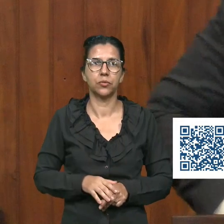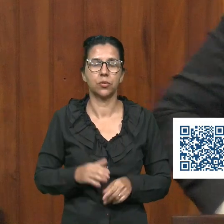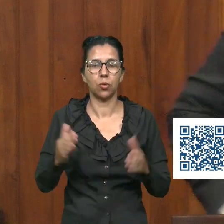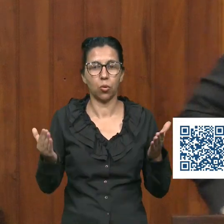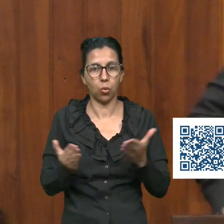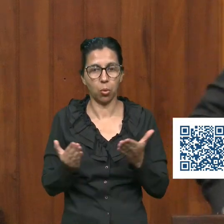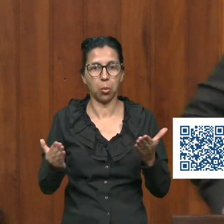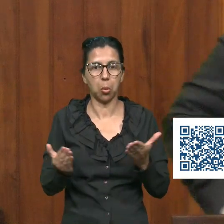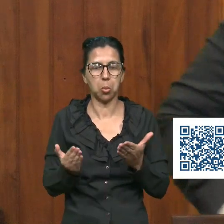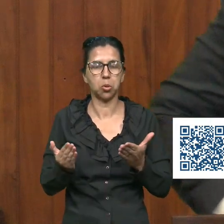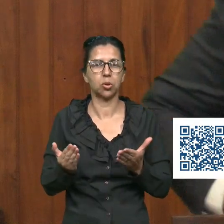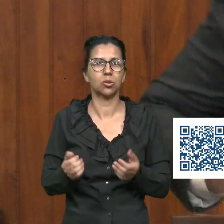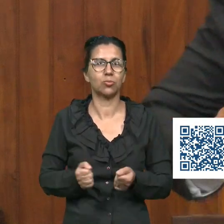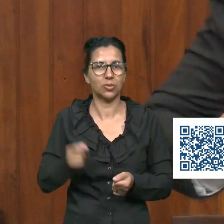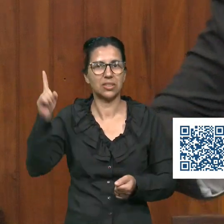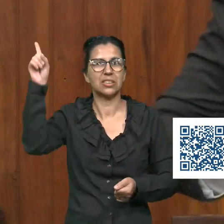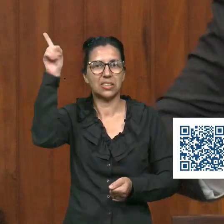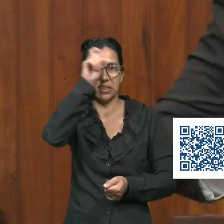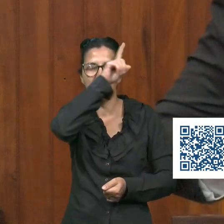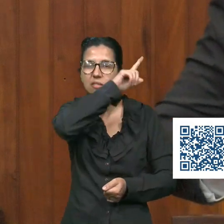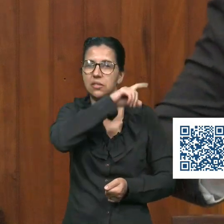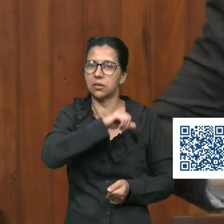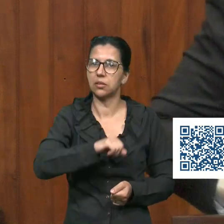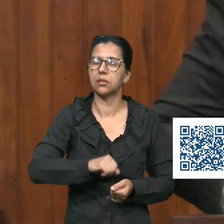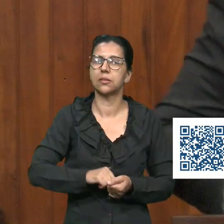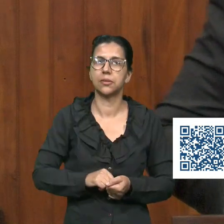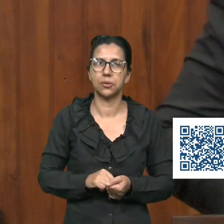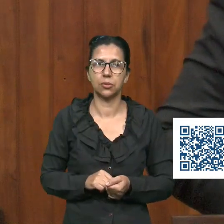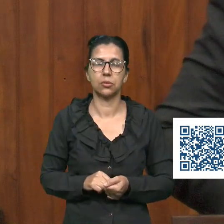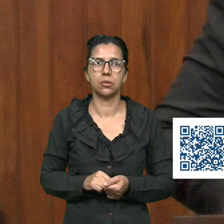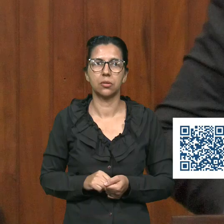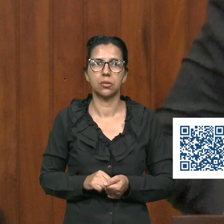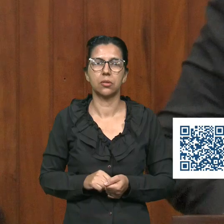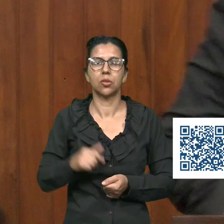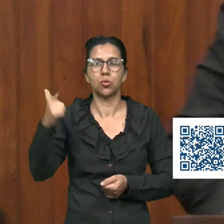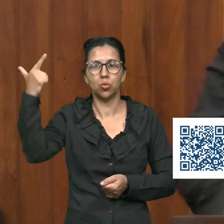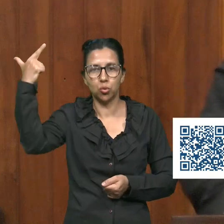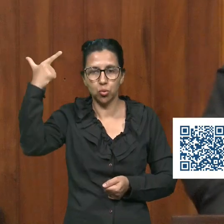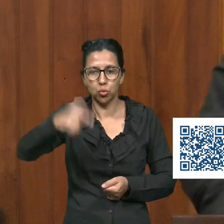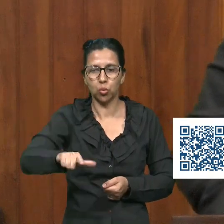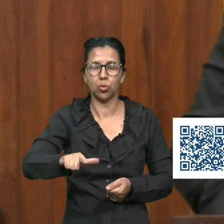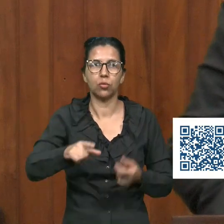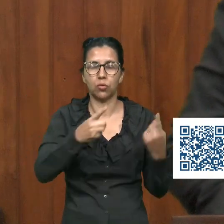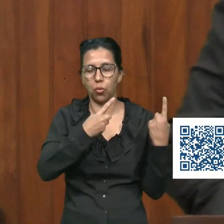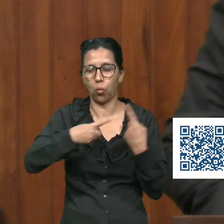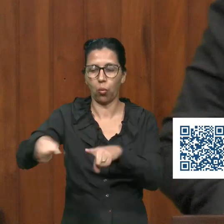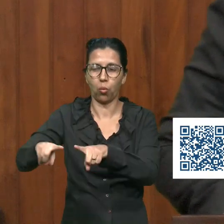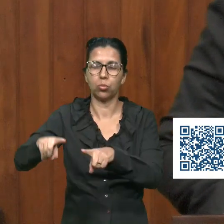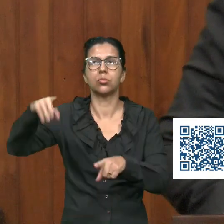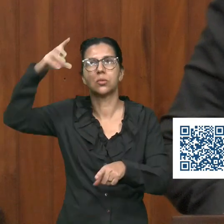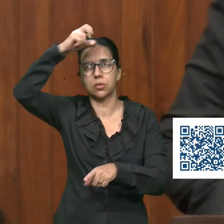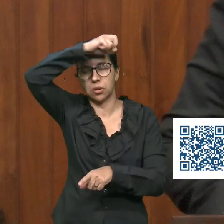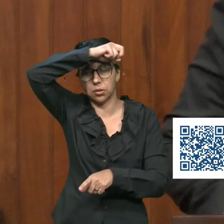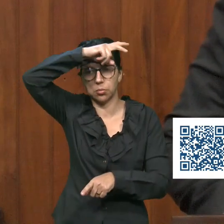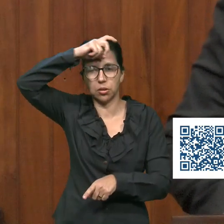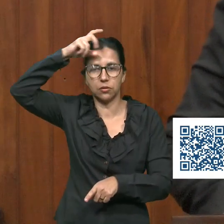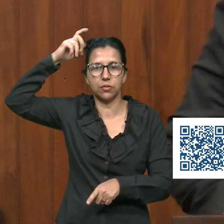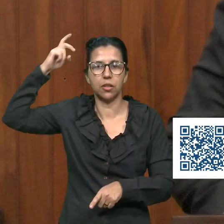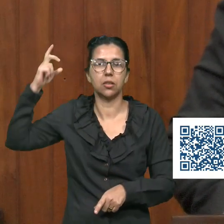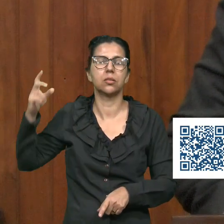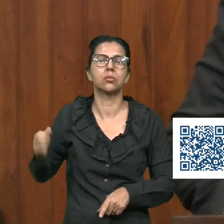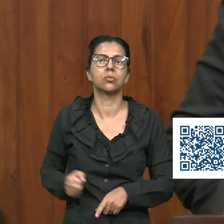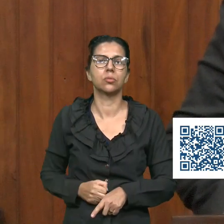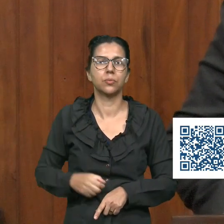hoje é histórica, é gravíssimo o que vem acontecendo. Mais uma denúncia contra a administração do prefeito Daniel